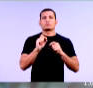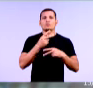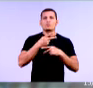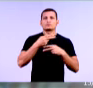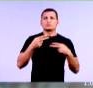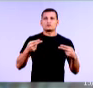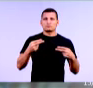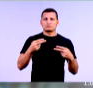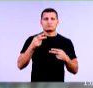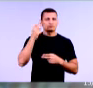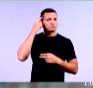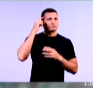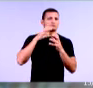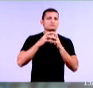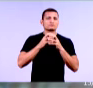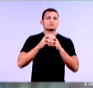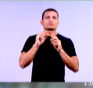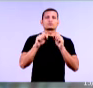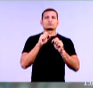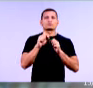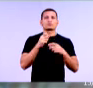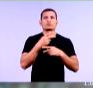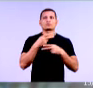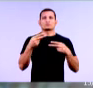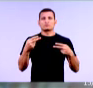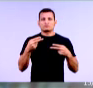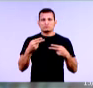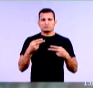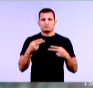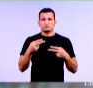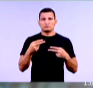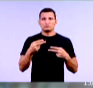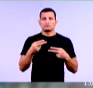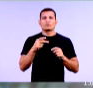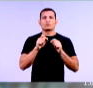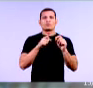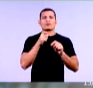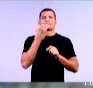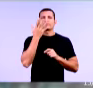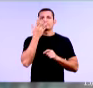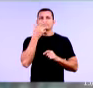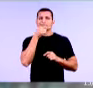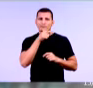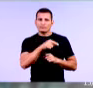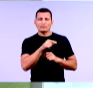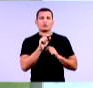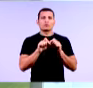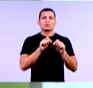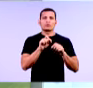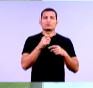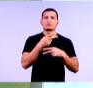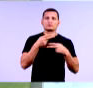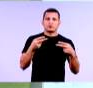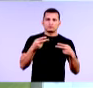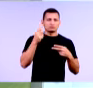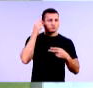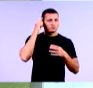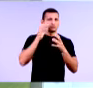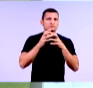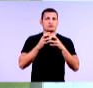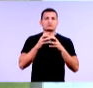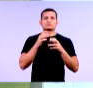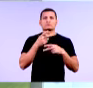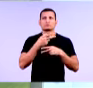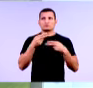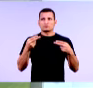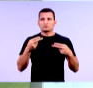seria para o nosso cérebro, né? O que seria para uma criança um objeto? O que seria para o nosso cérebro um objeto? E não é para uma criança.